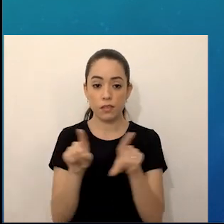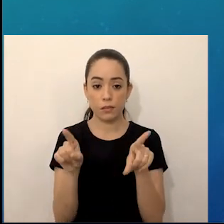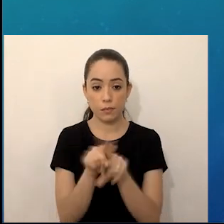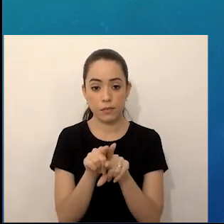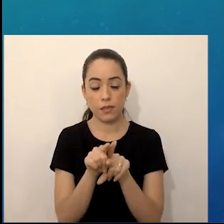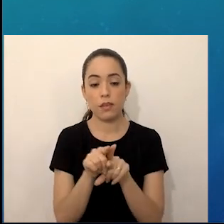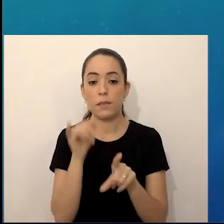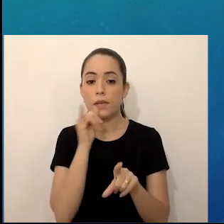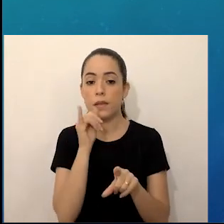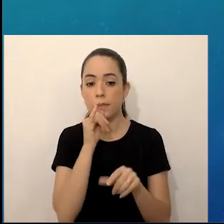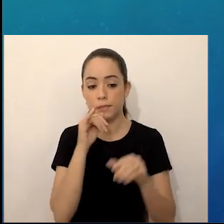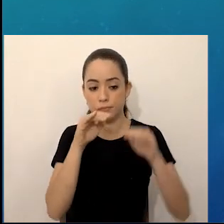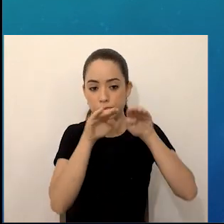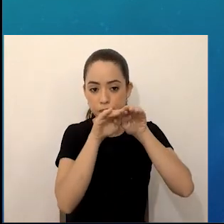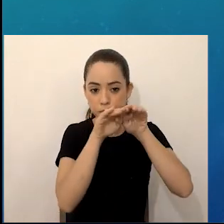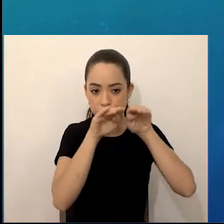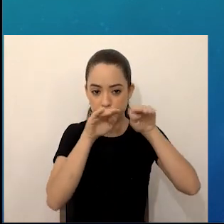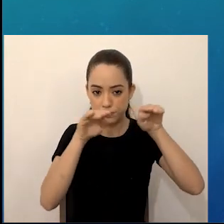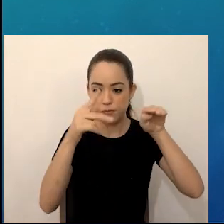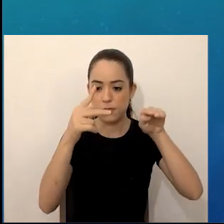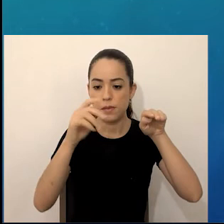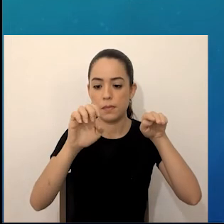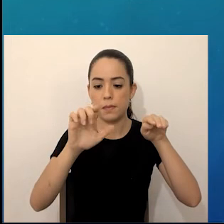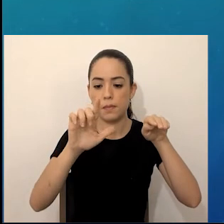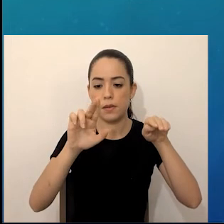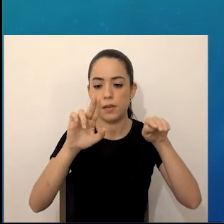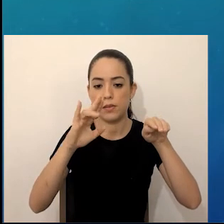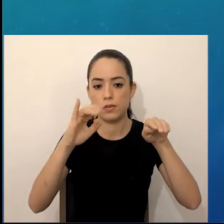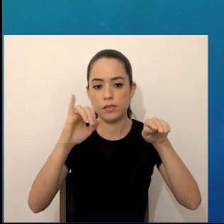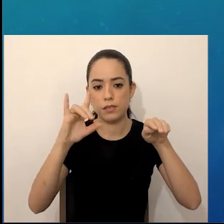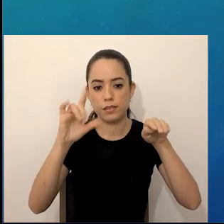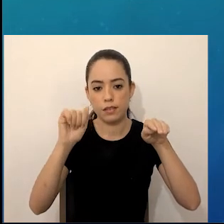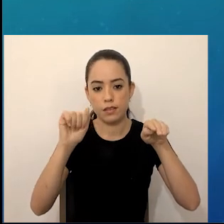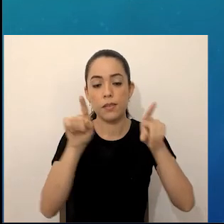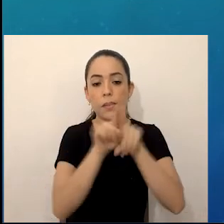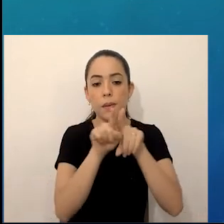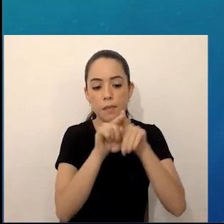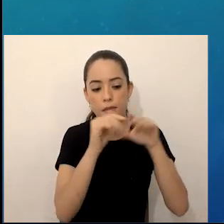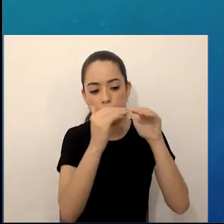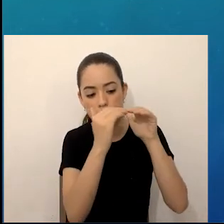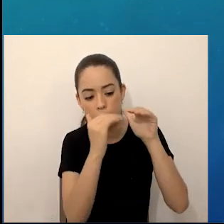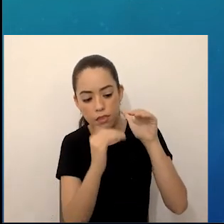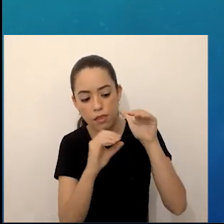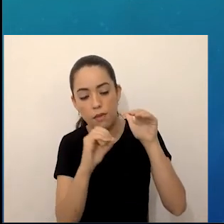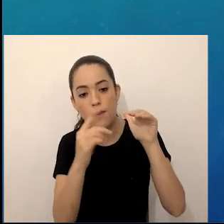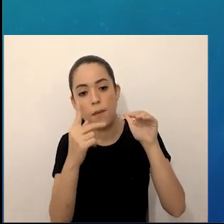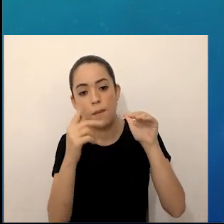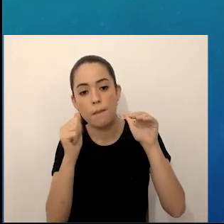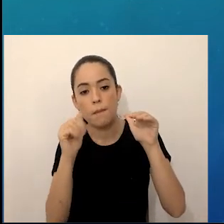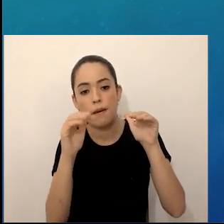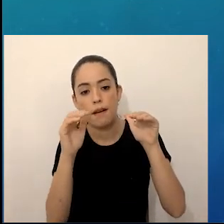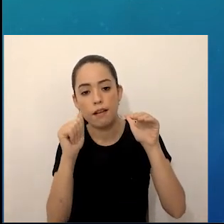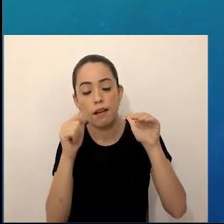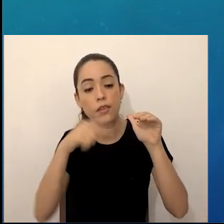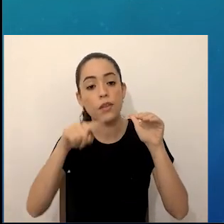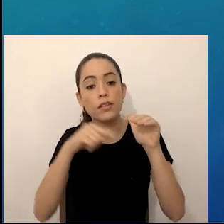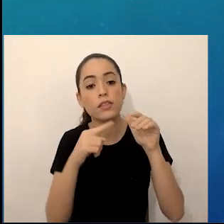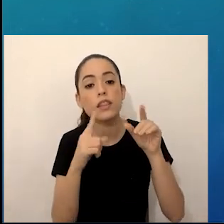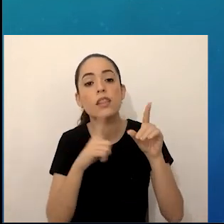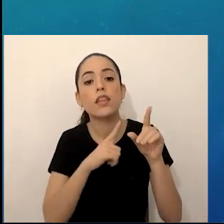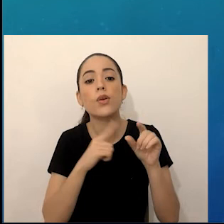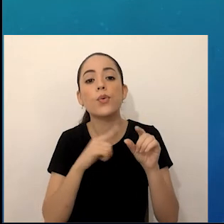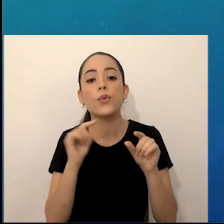Entre as regiões da área pelúcida e da área opaca, encontra-se a